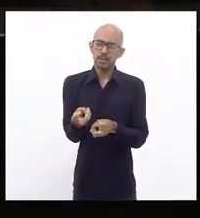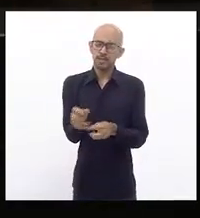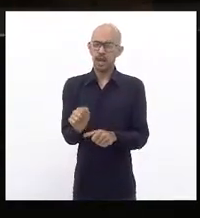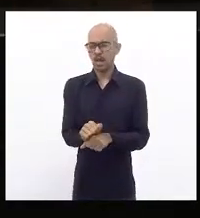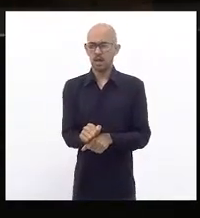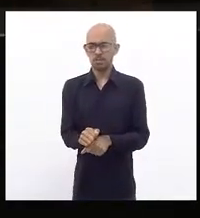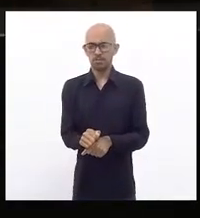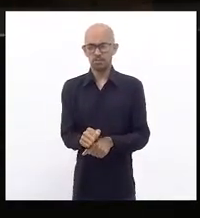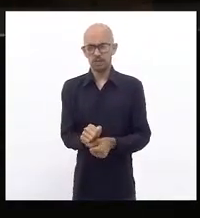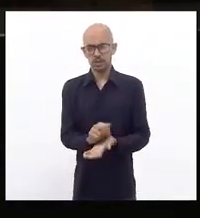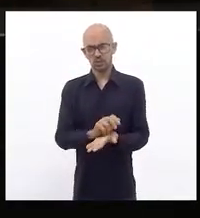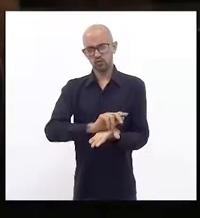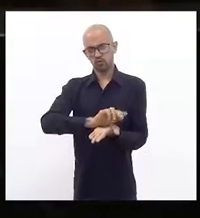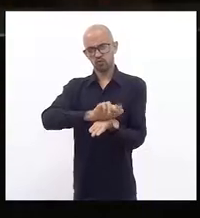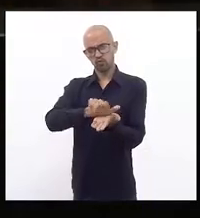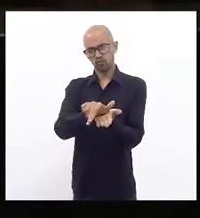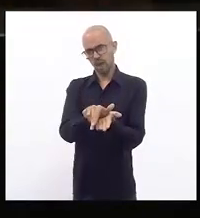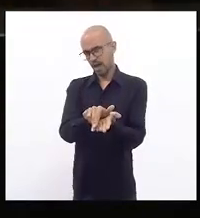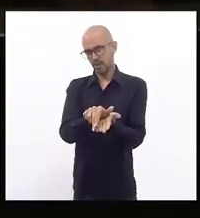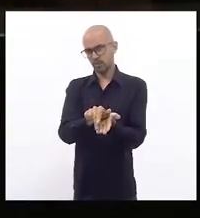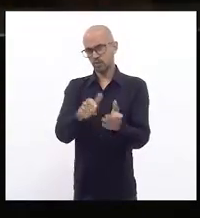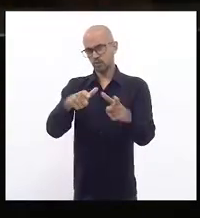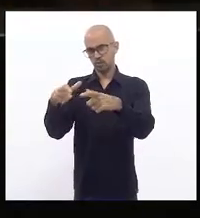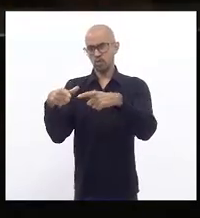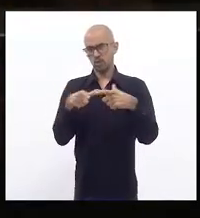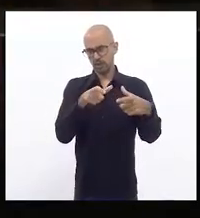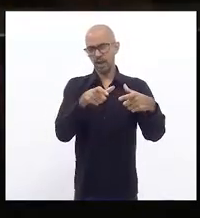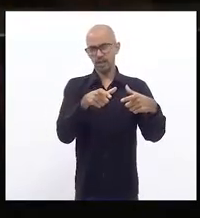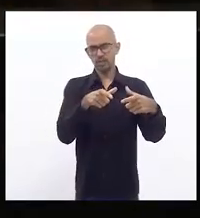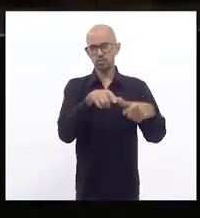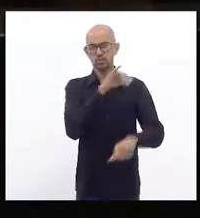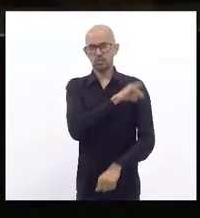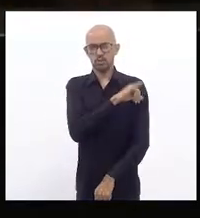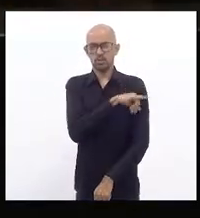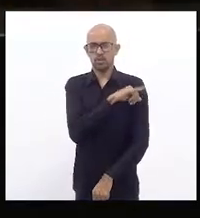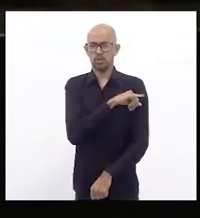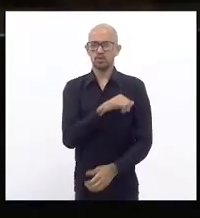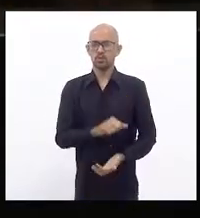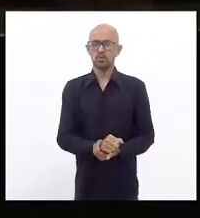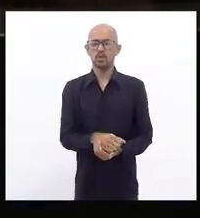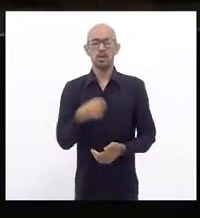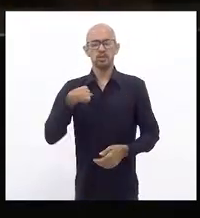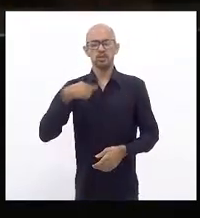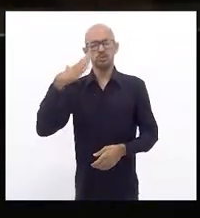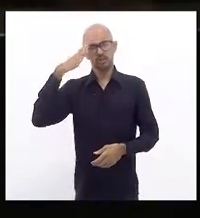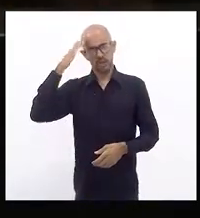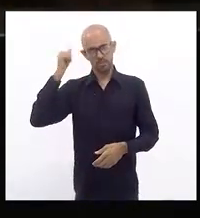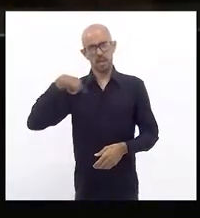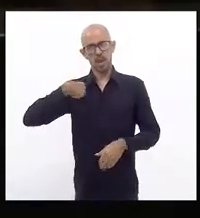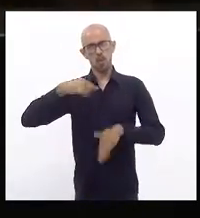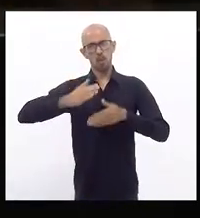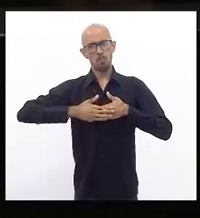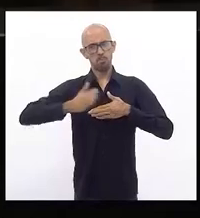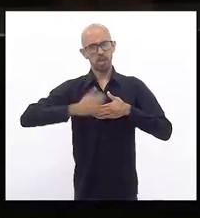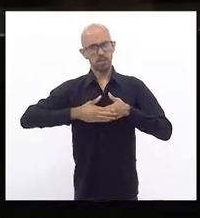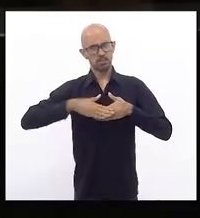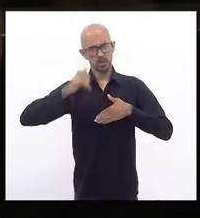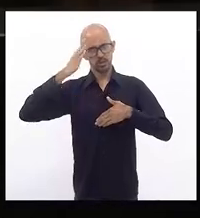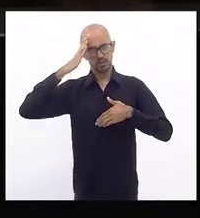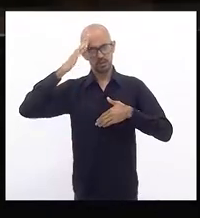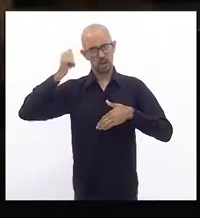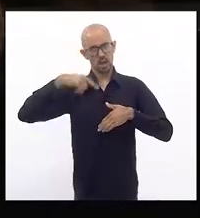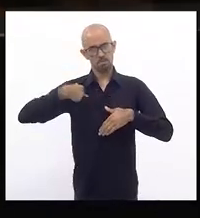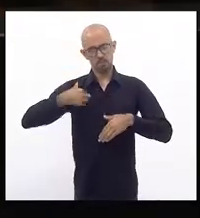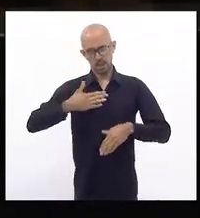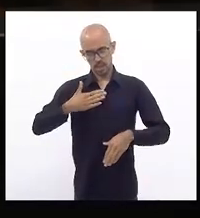região metropolitana, para as favelas da cidade do Rio de Janeiro, a gente sabe, eu mesma, né, a minha